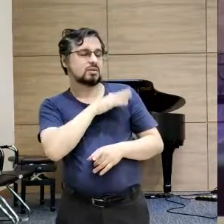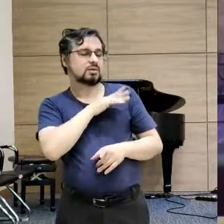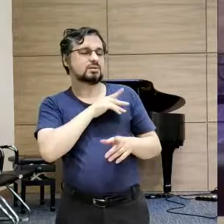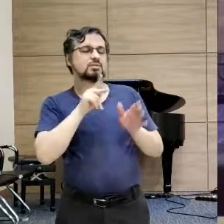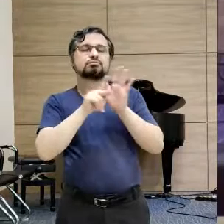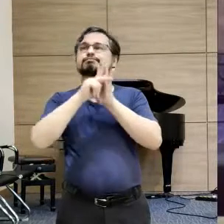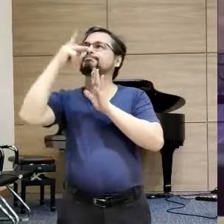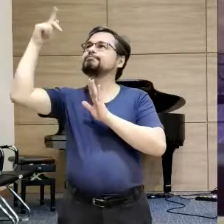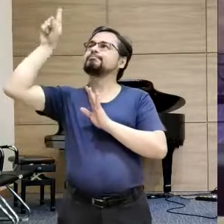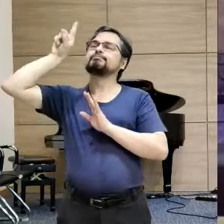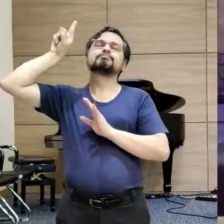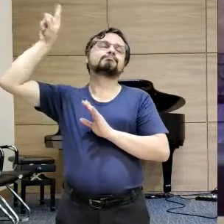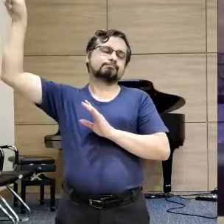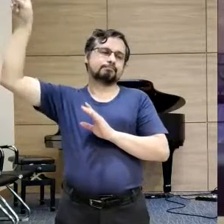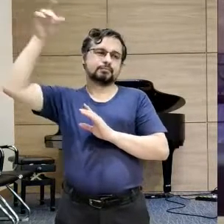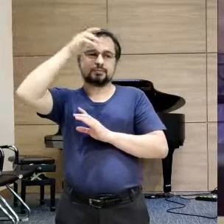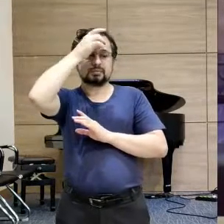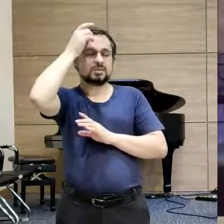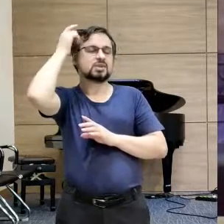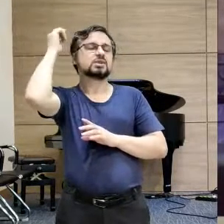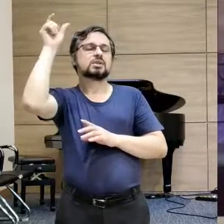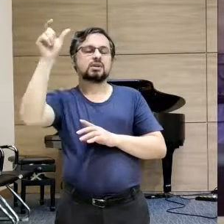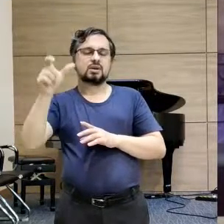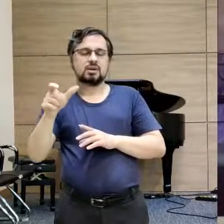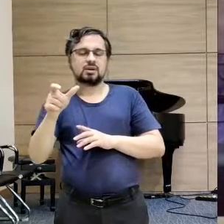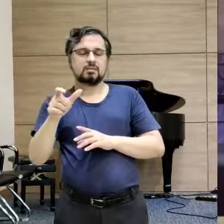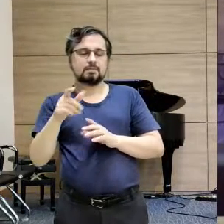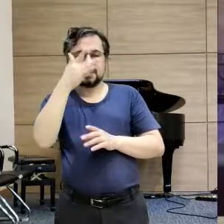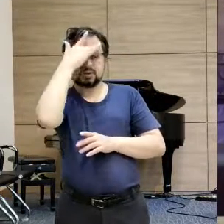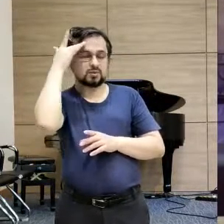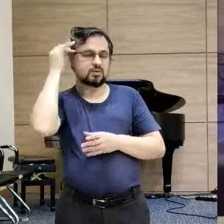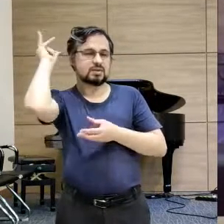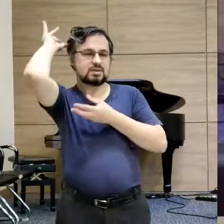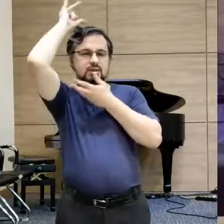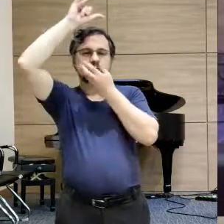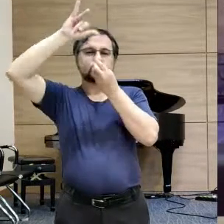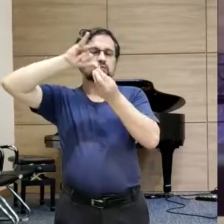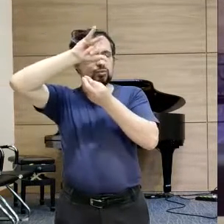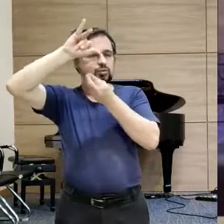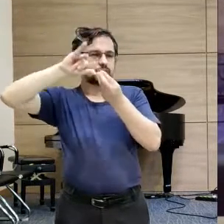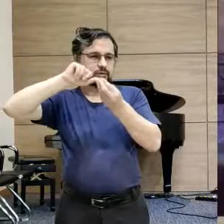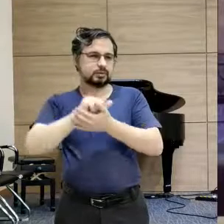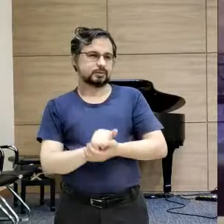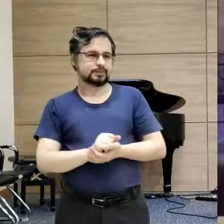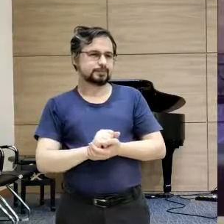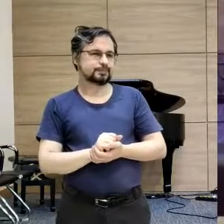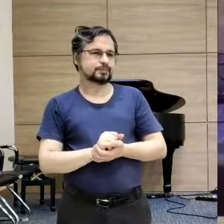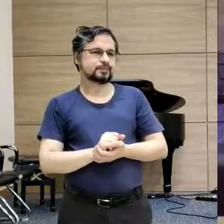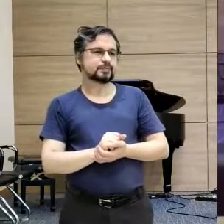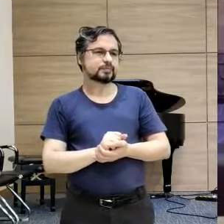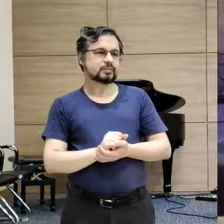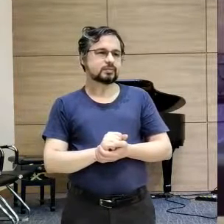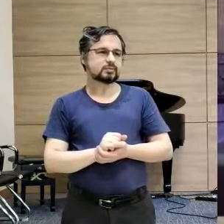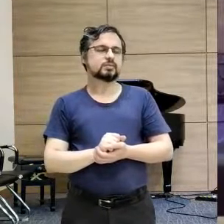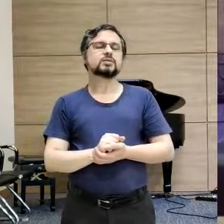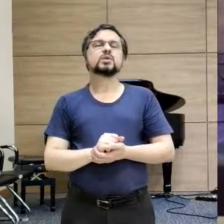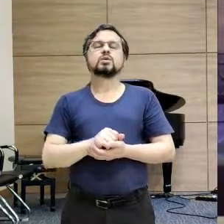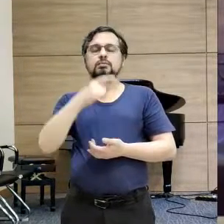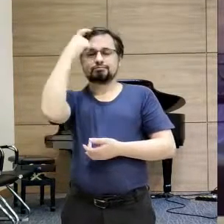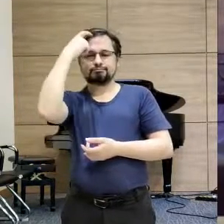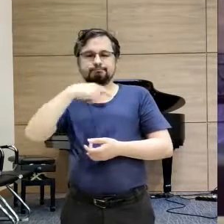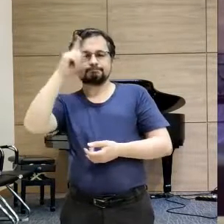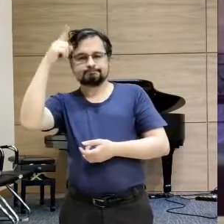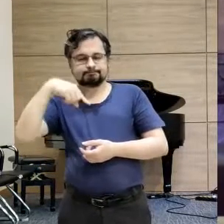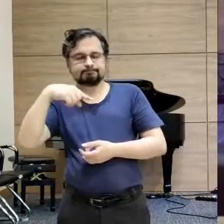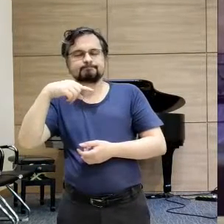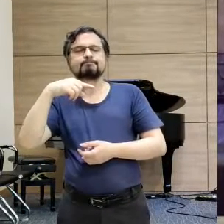coração. E esse homem vai ser ungido no capítulo 15 e o capítulo 16 de 1 Samuel, ele vai ser ungido. Esse homem é Davi,